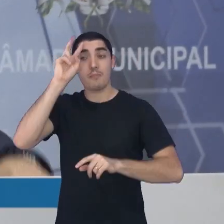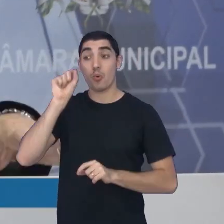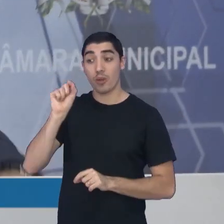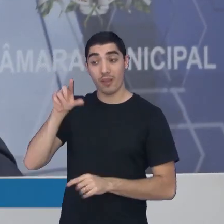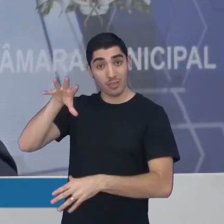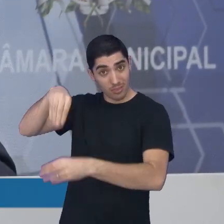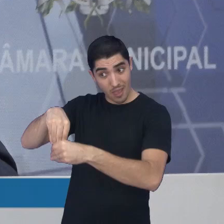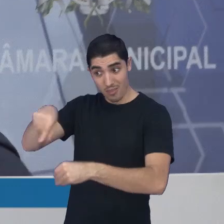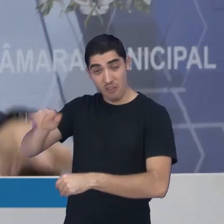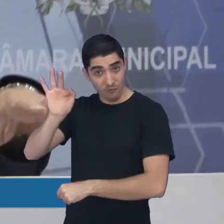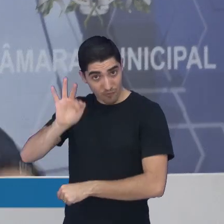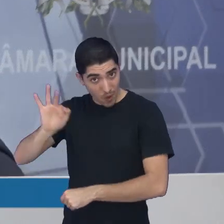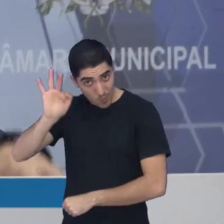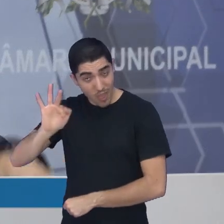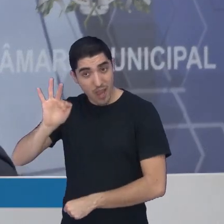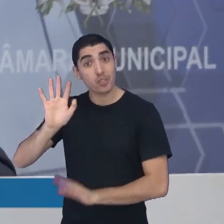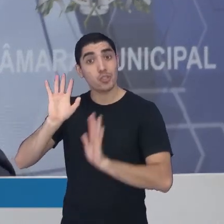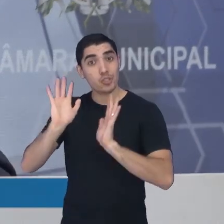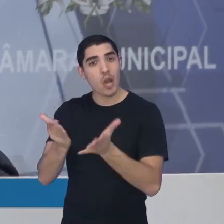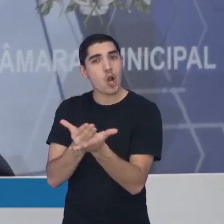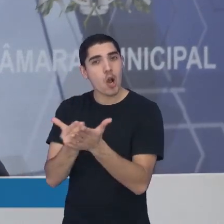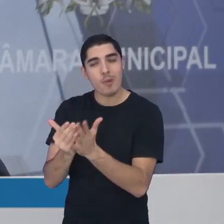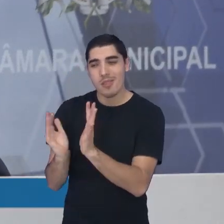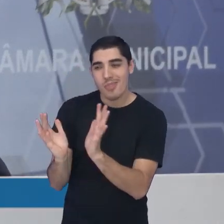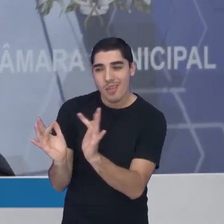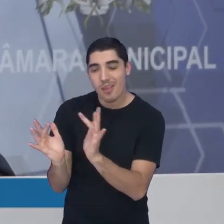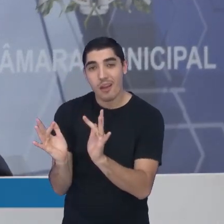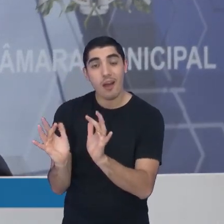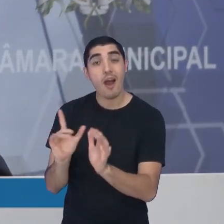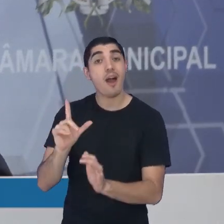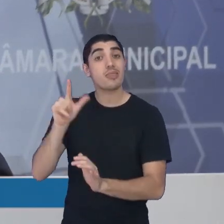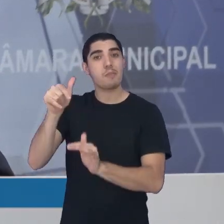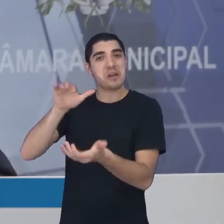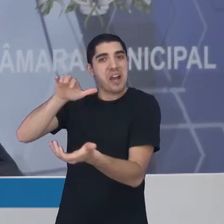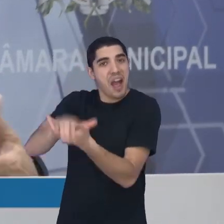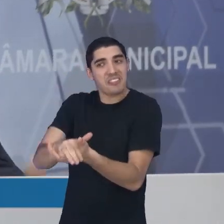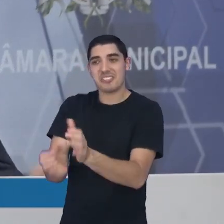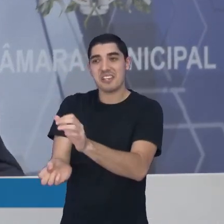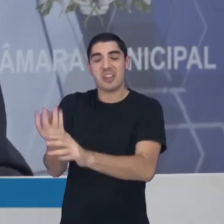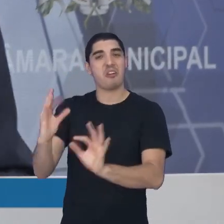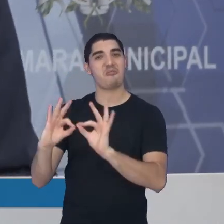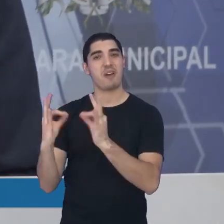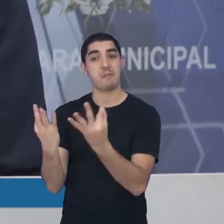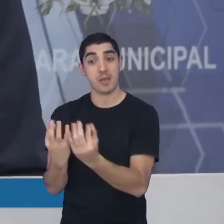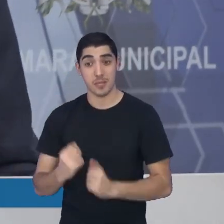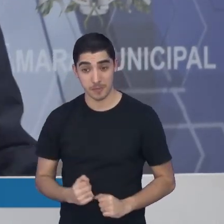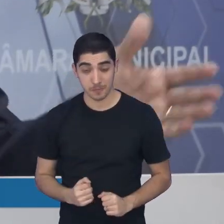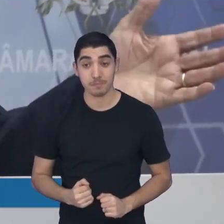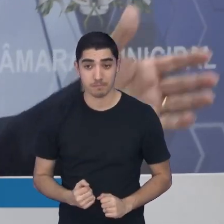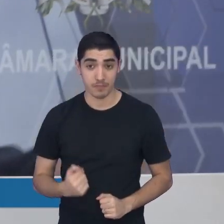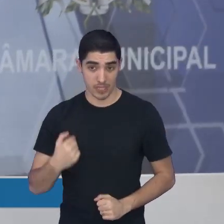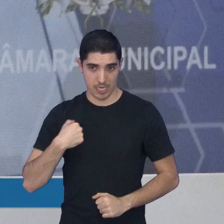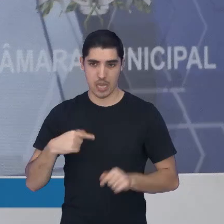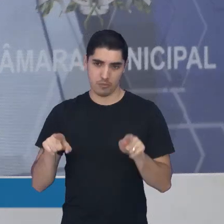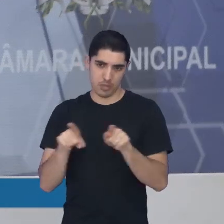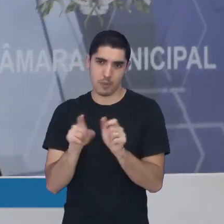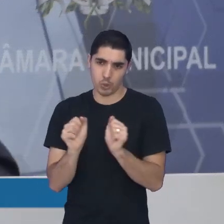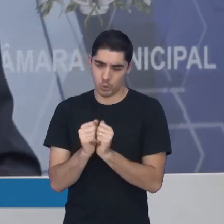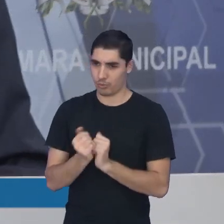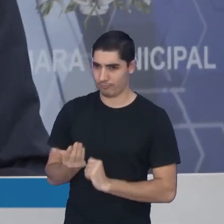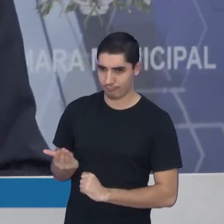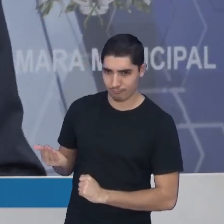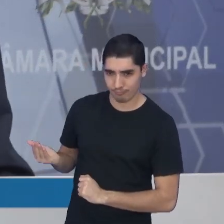formaram família durante o curso de Direito. Eu tenho também, como meus colegas,